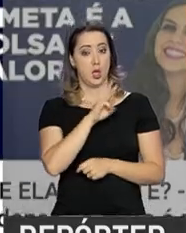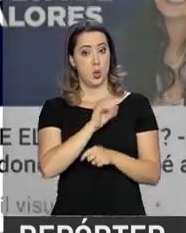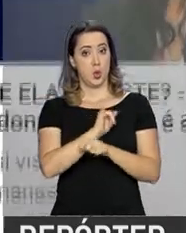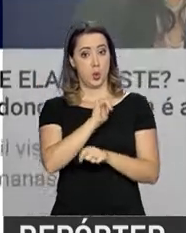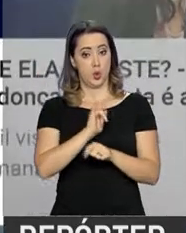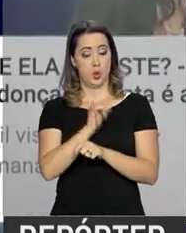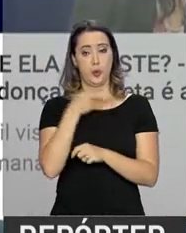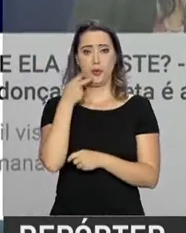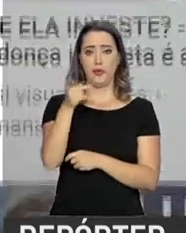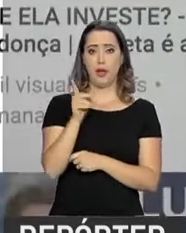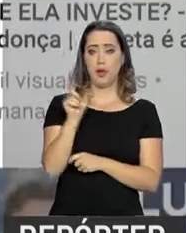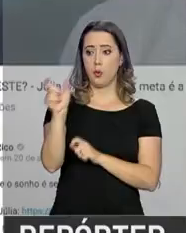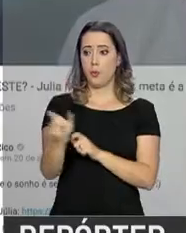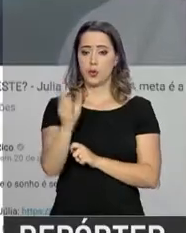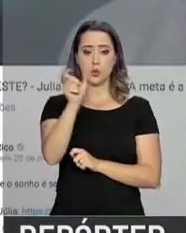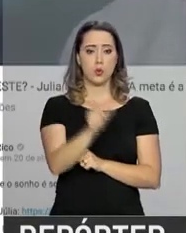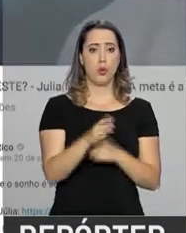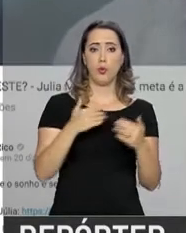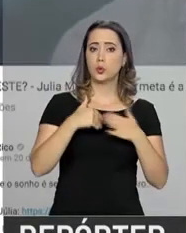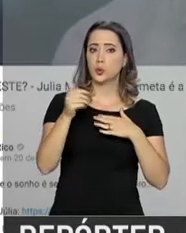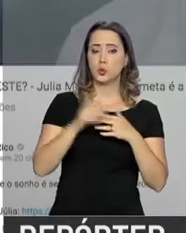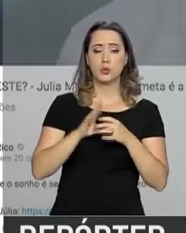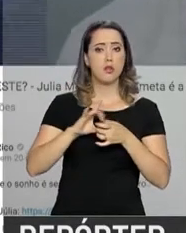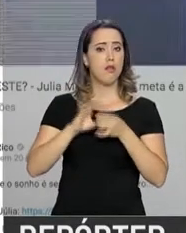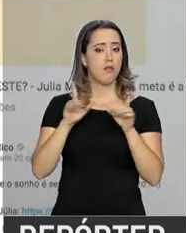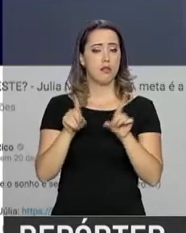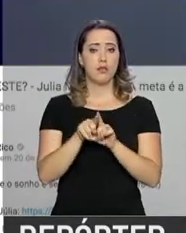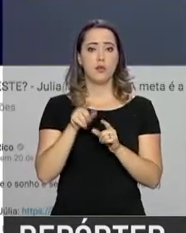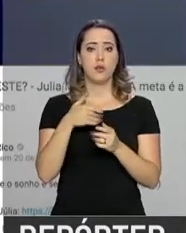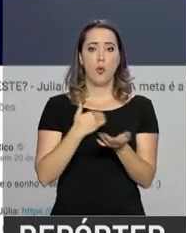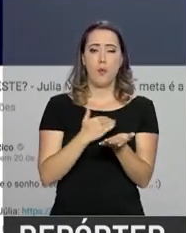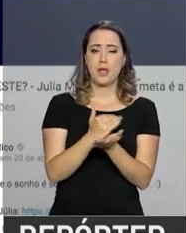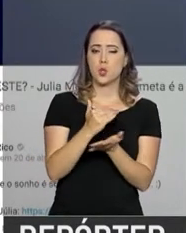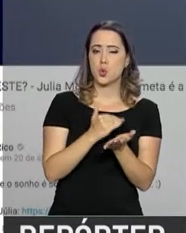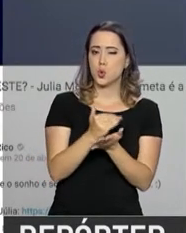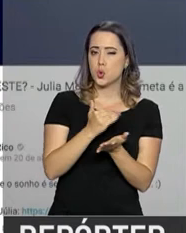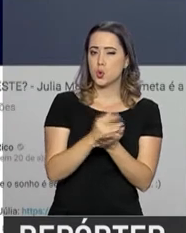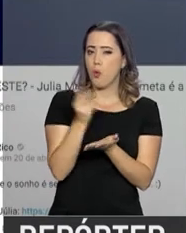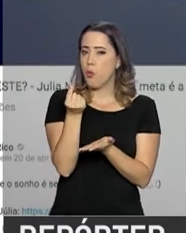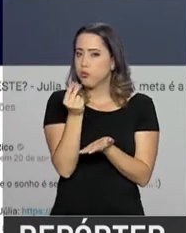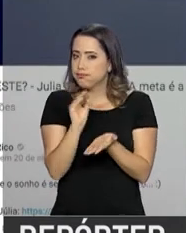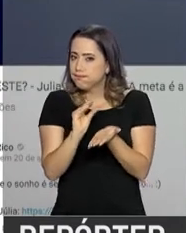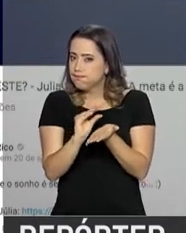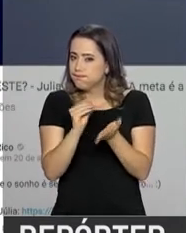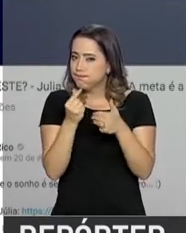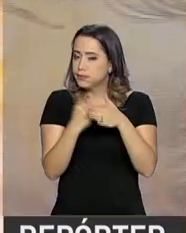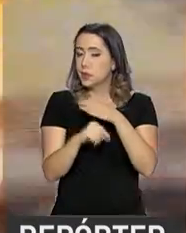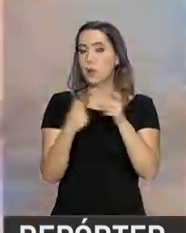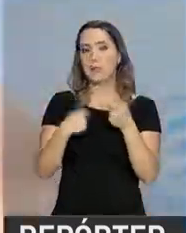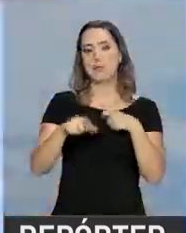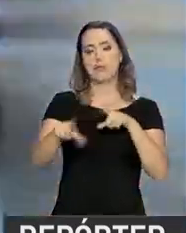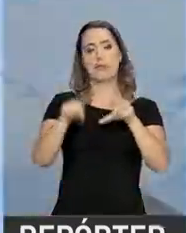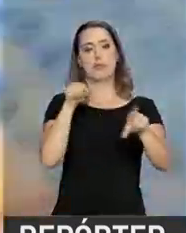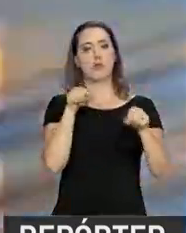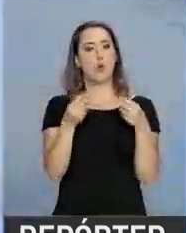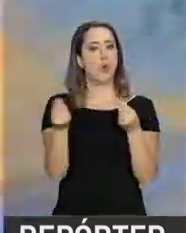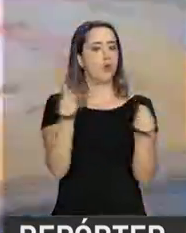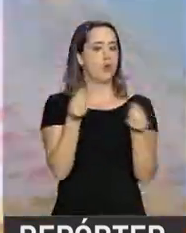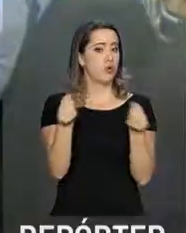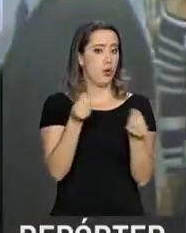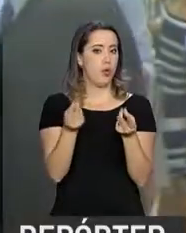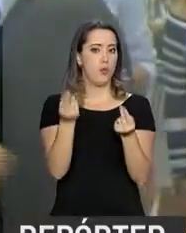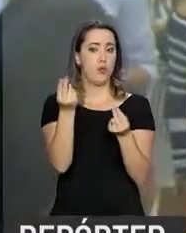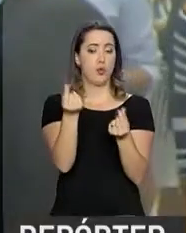com pequenos e grandes investidores e com quem ainda nem começou, mas já sabe que precisa tomar uma decisão em relação às